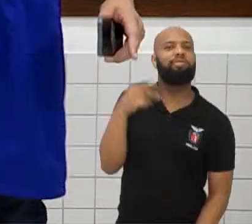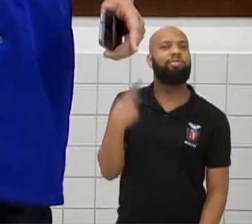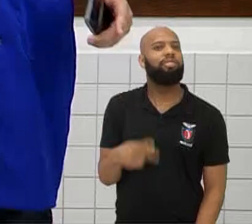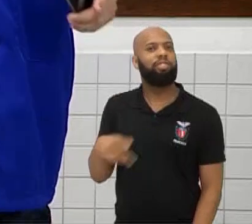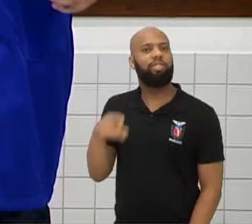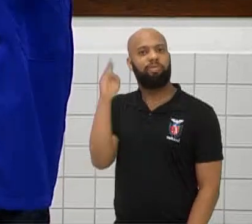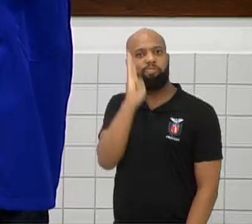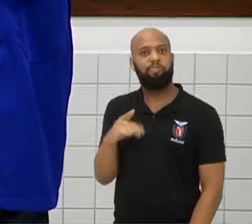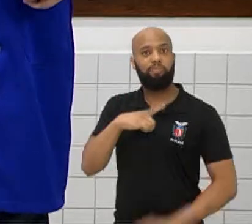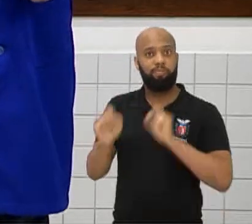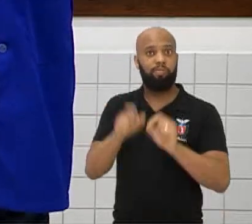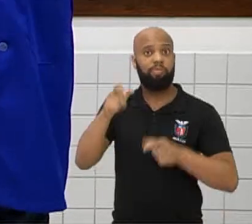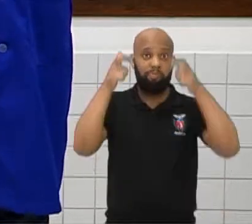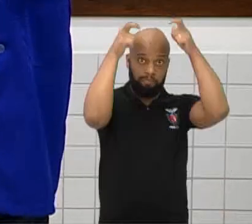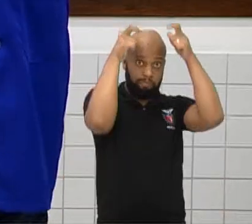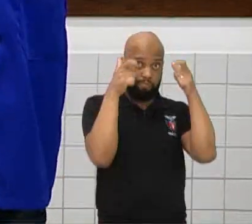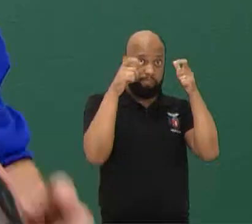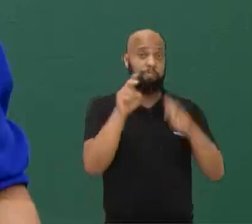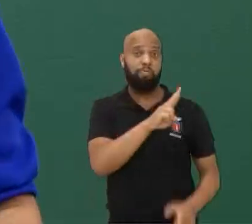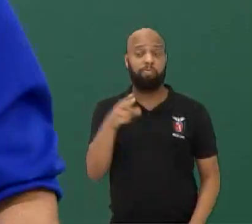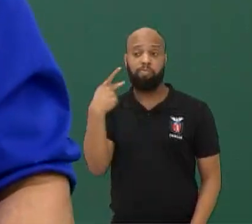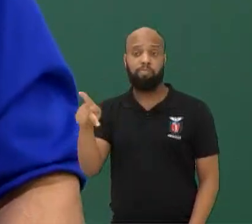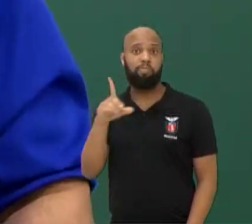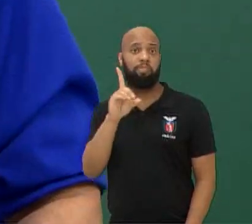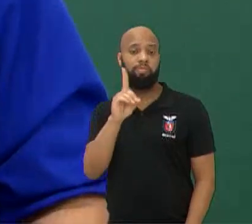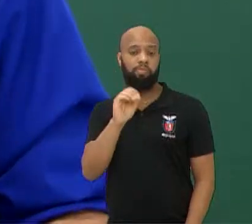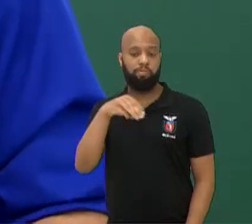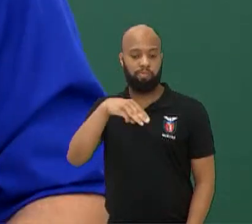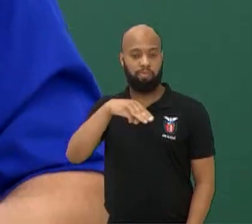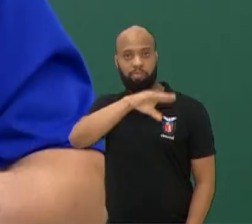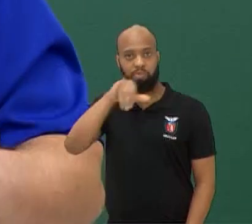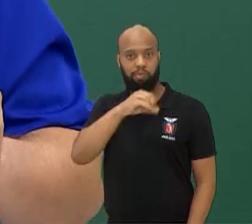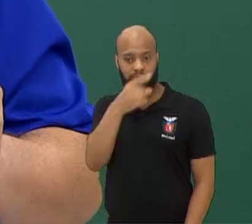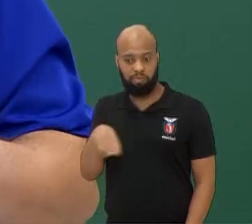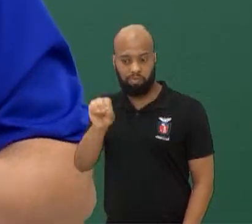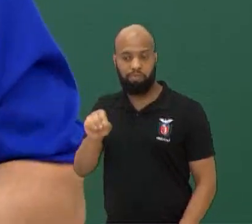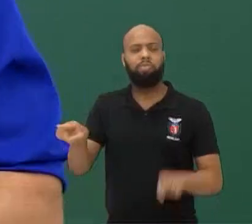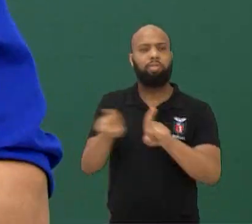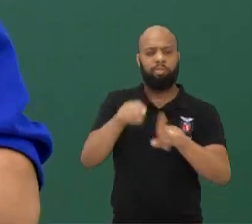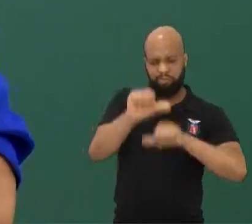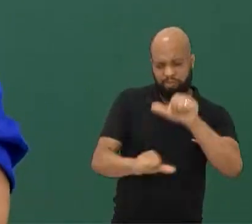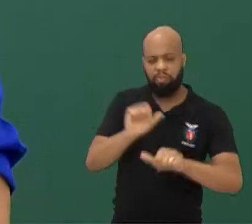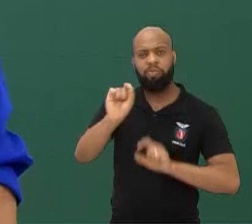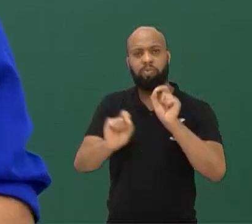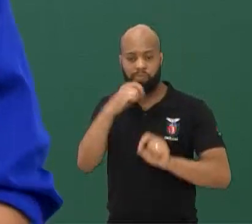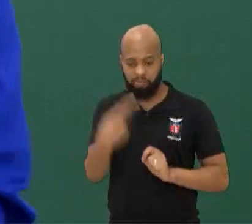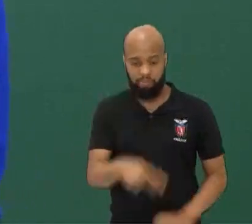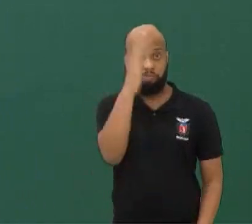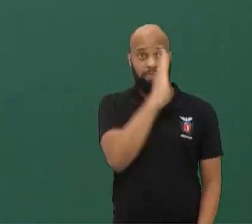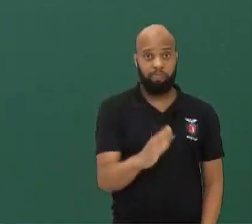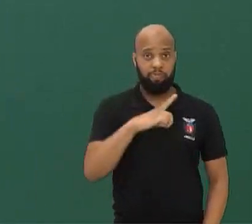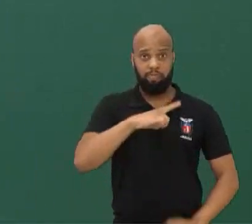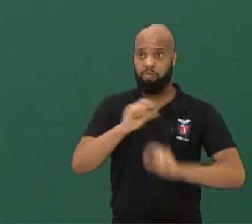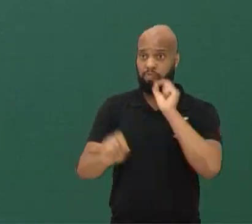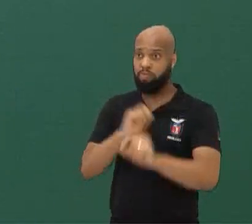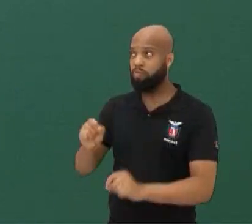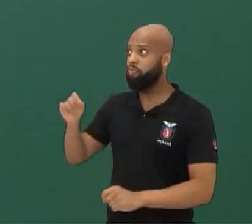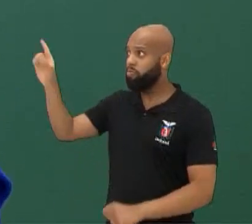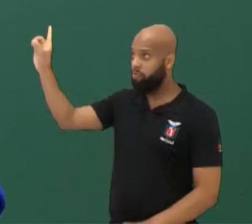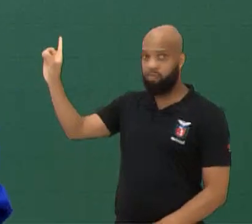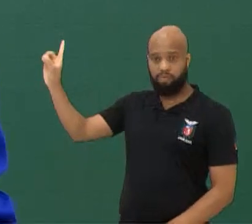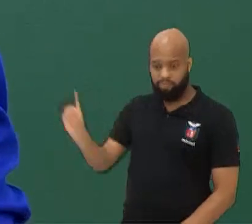pelo príncipe regente Dom João. Além disso, o que mudou no Brasil com o Dom